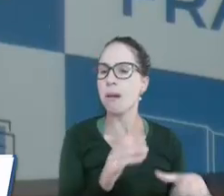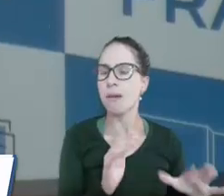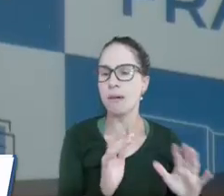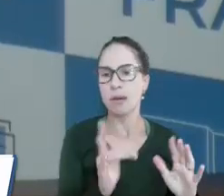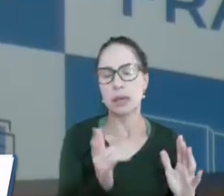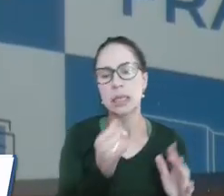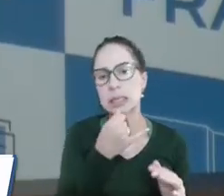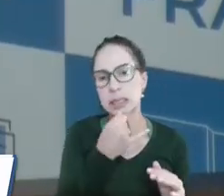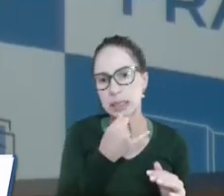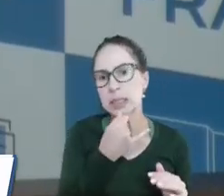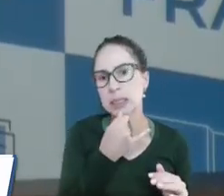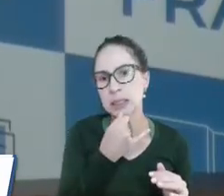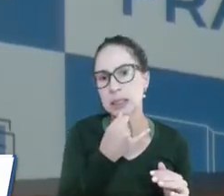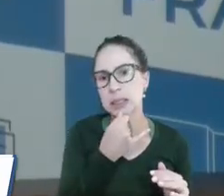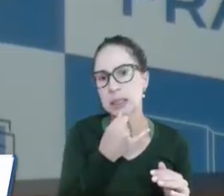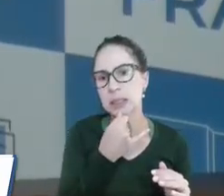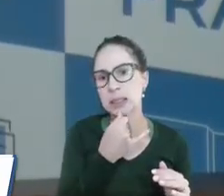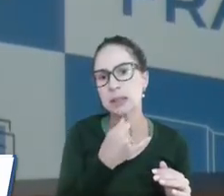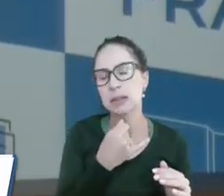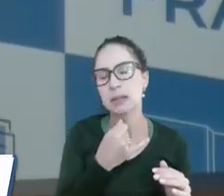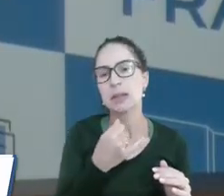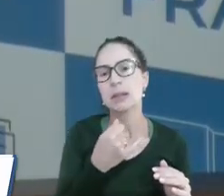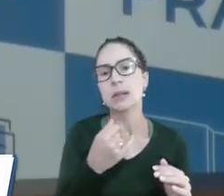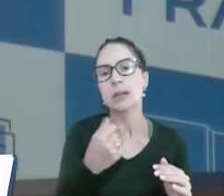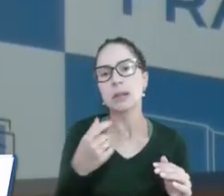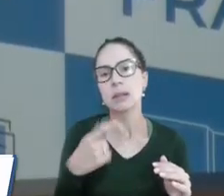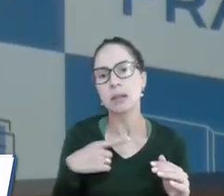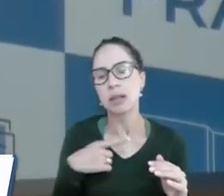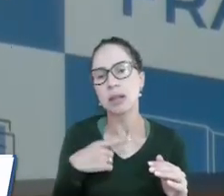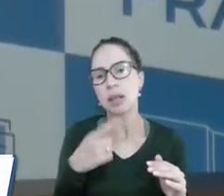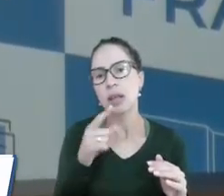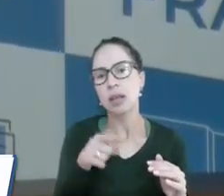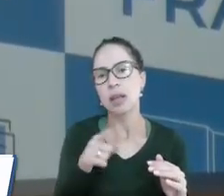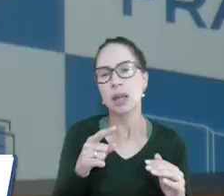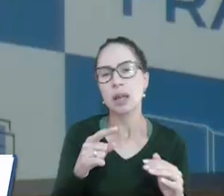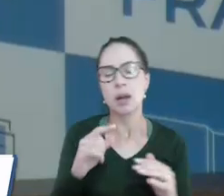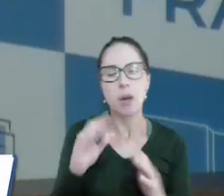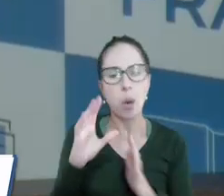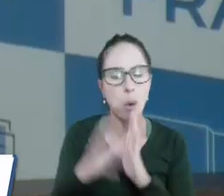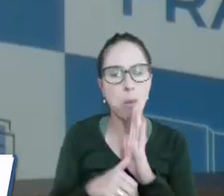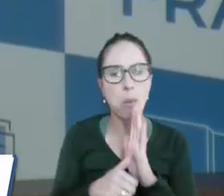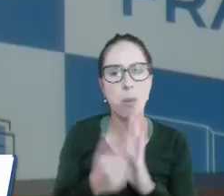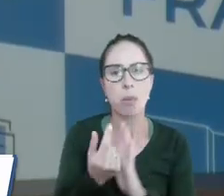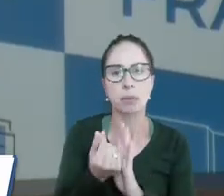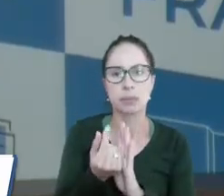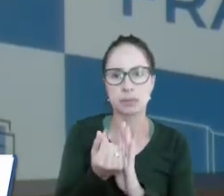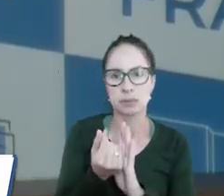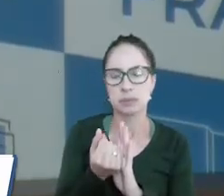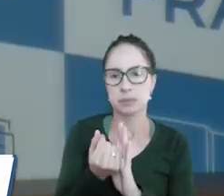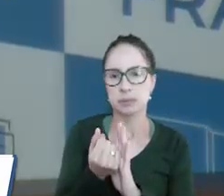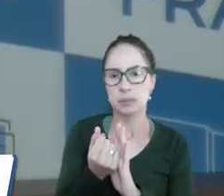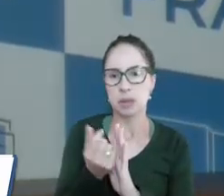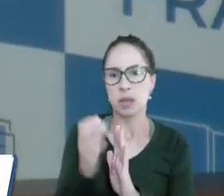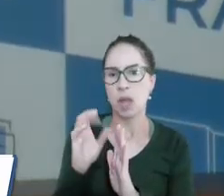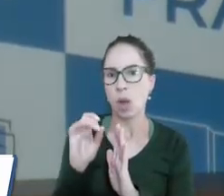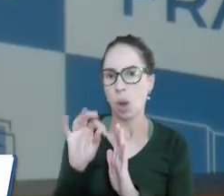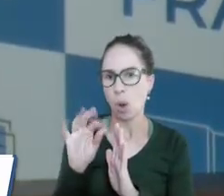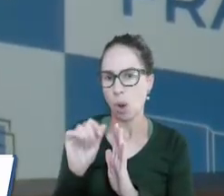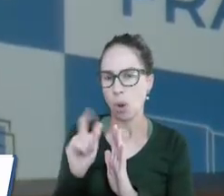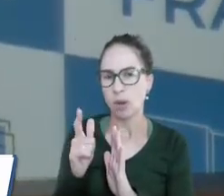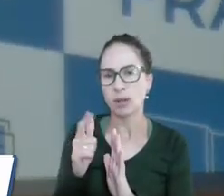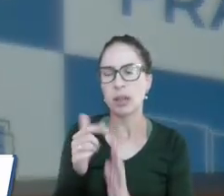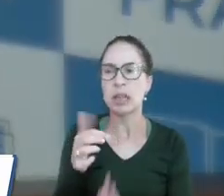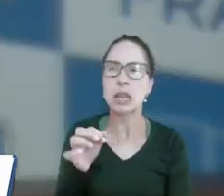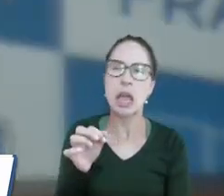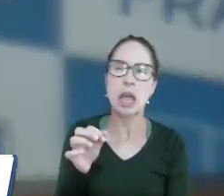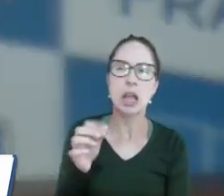Infelizmente, esses que foram surrupiados o dinheiro da conta deles, R$10,